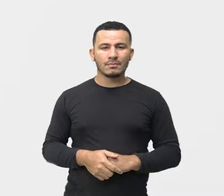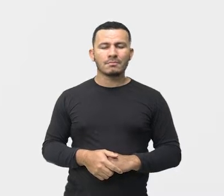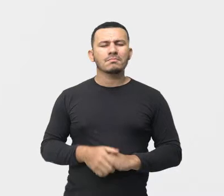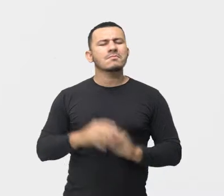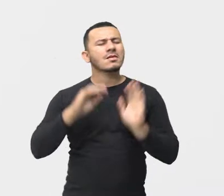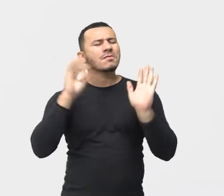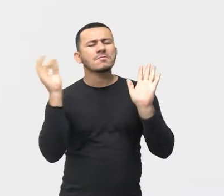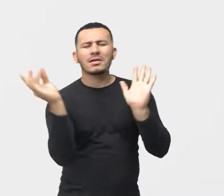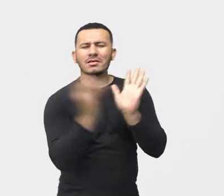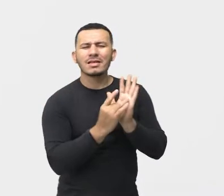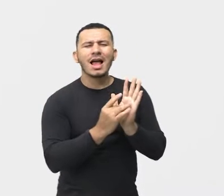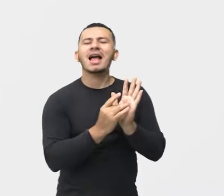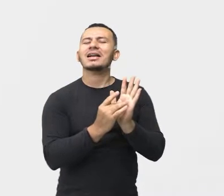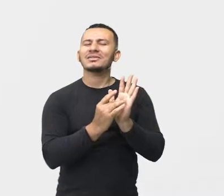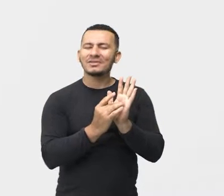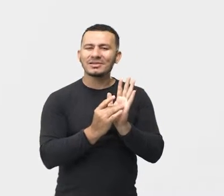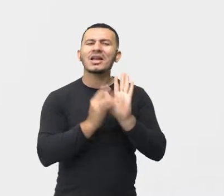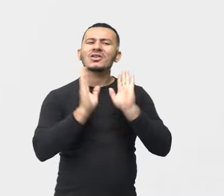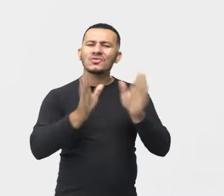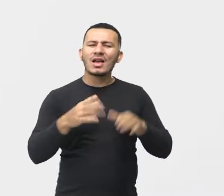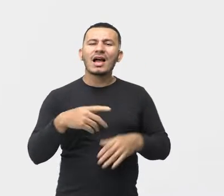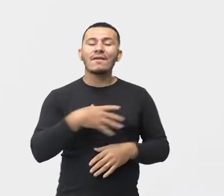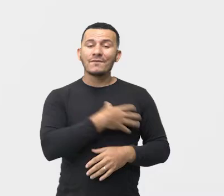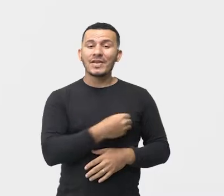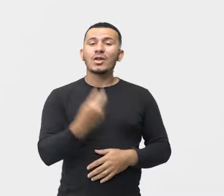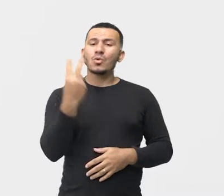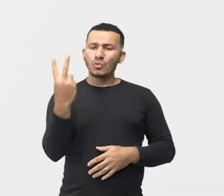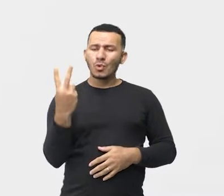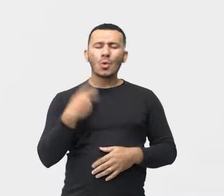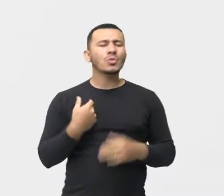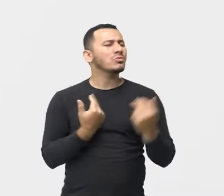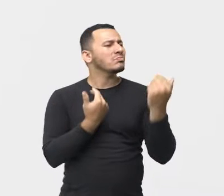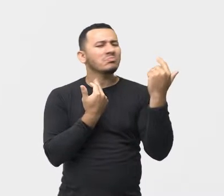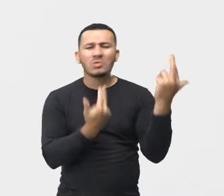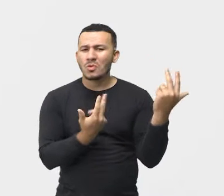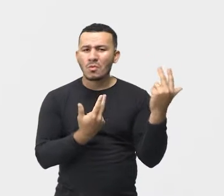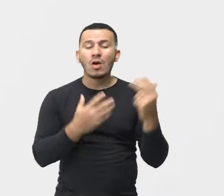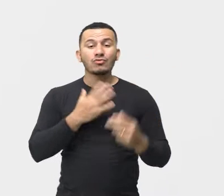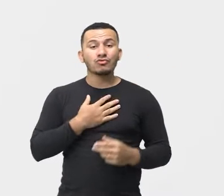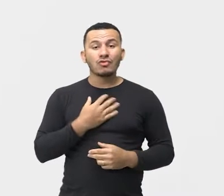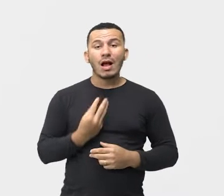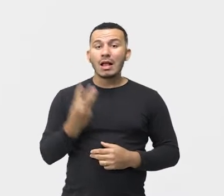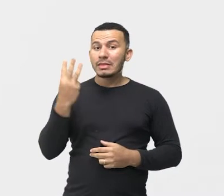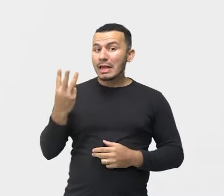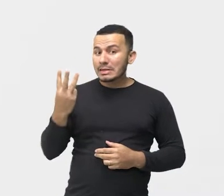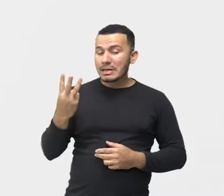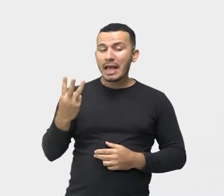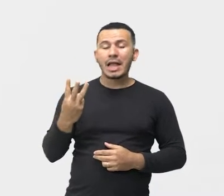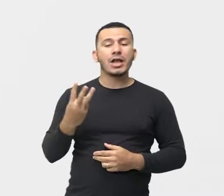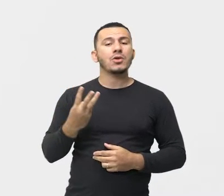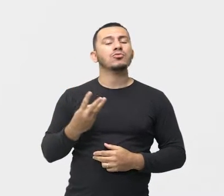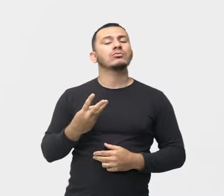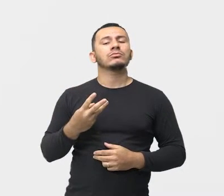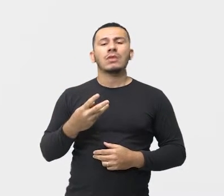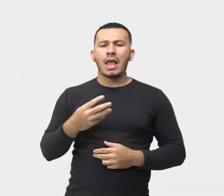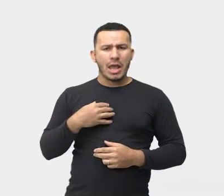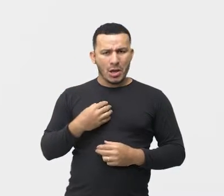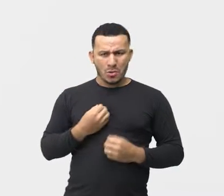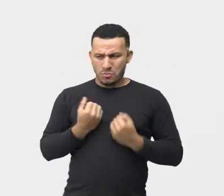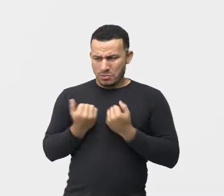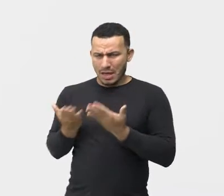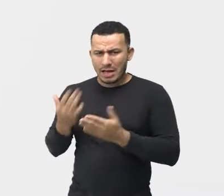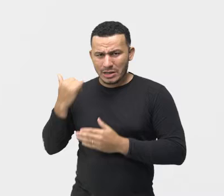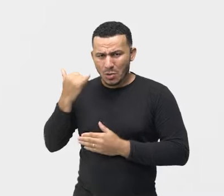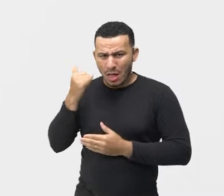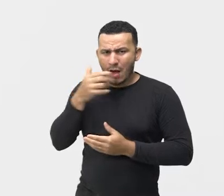pessoa. Verdade! Aconteceu com os meus 2 filhos mais velhos. Tive o terceiro e não deixei meu marido dar celular.